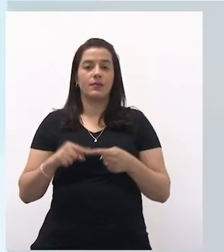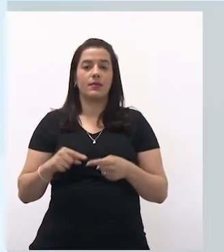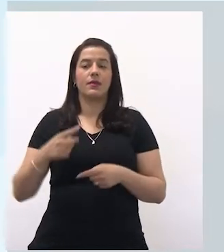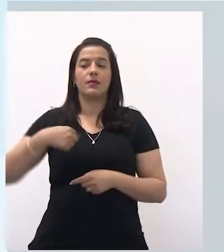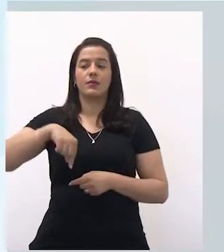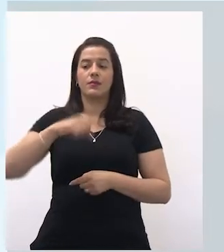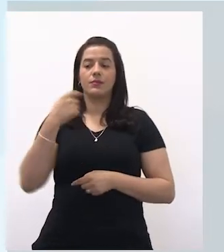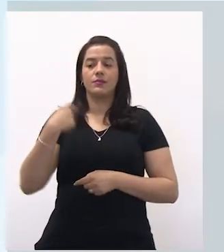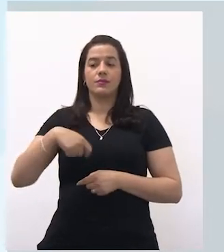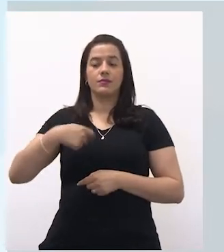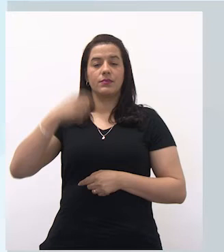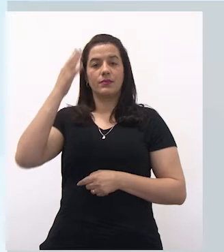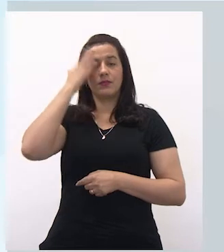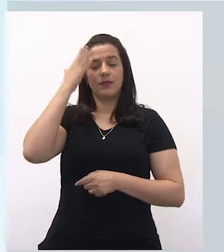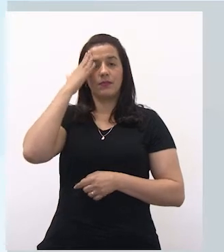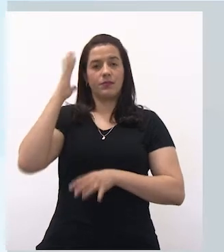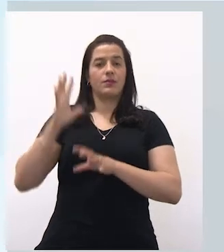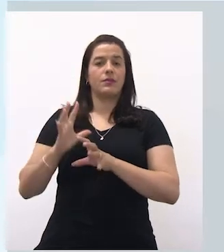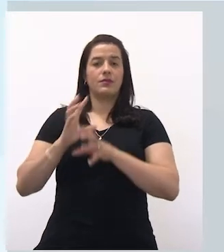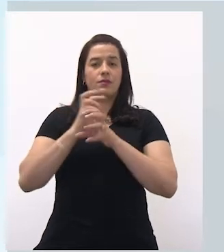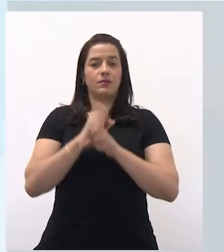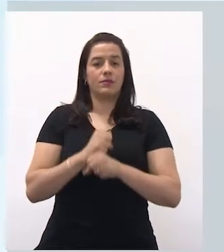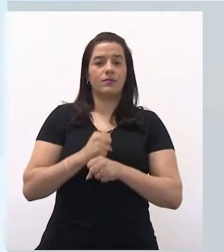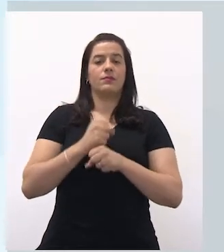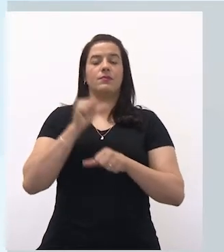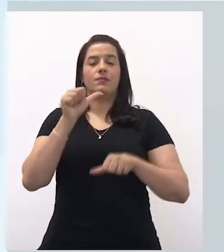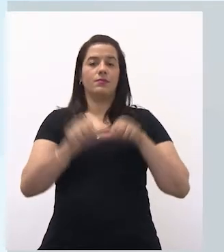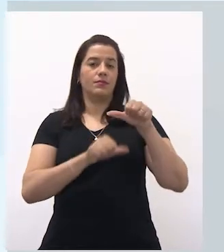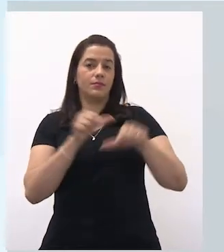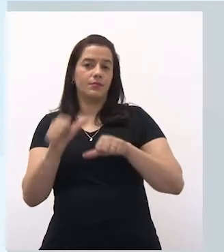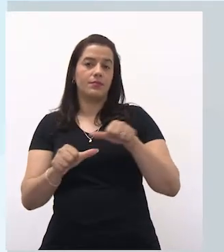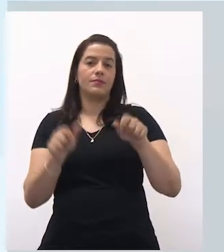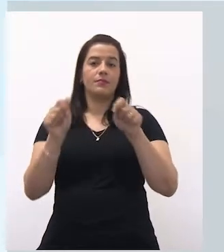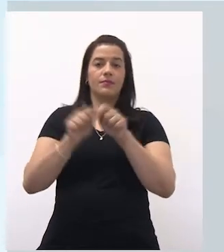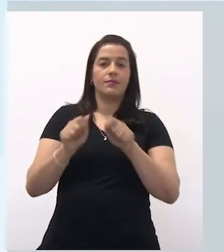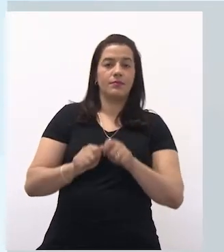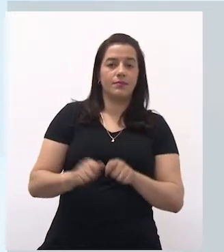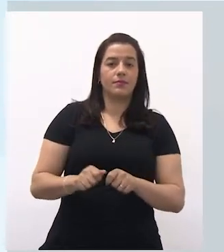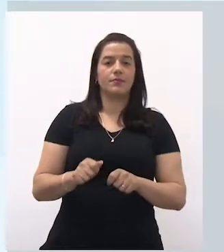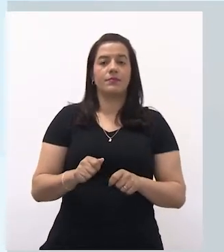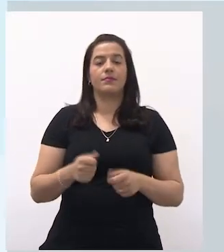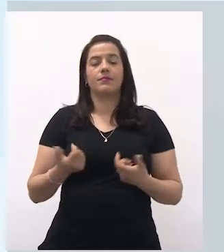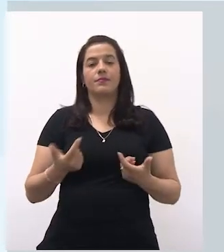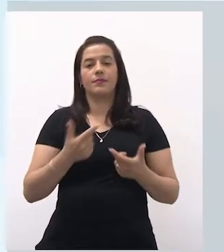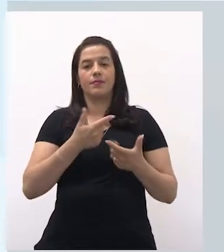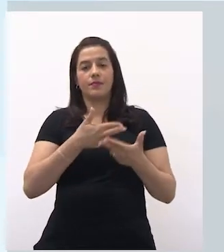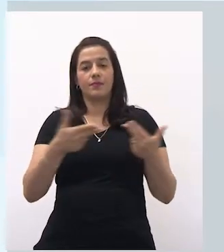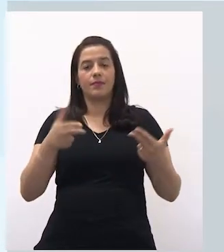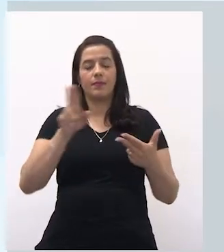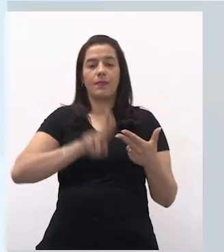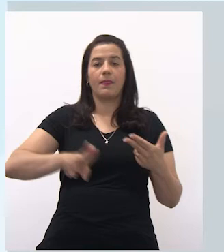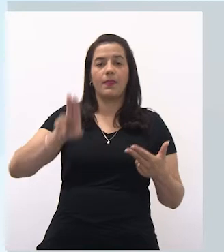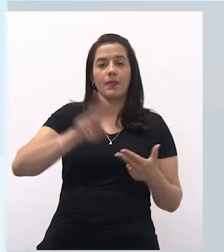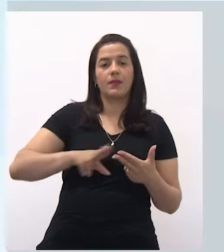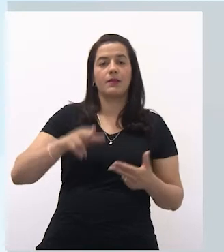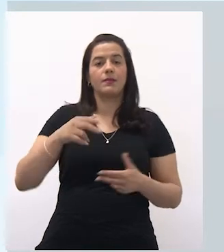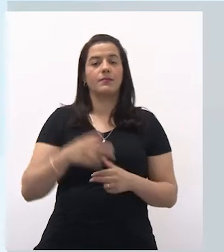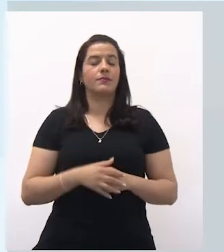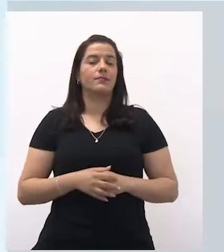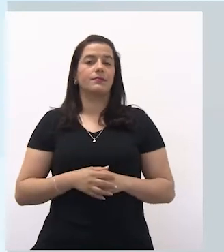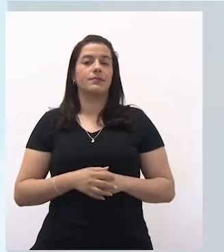saber calcular, manipular, modificar, operar, traçar, usar,